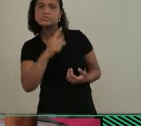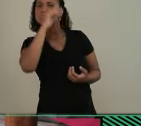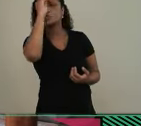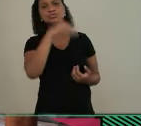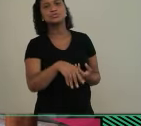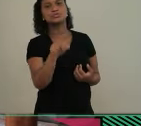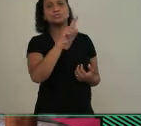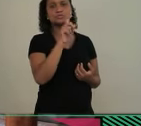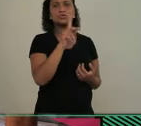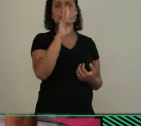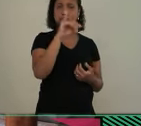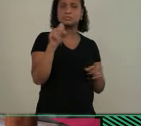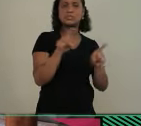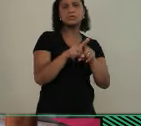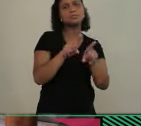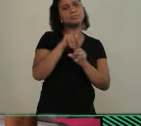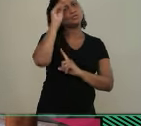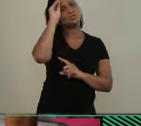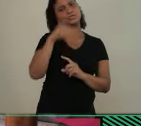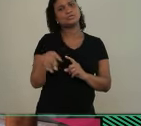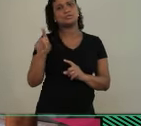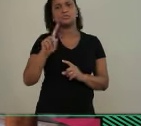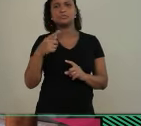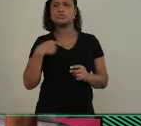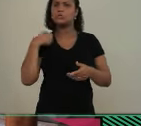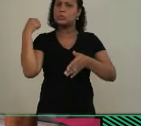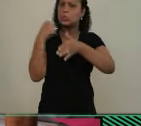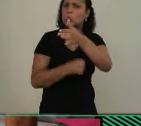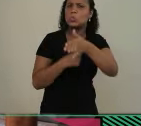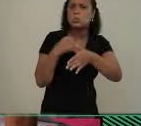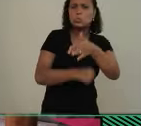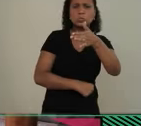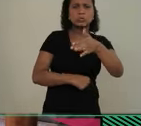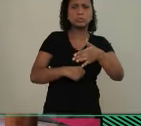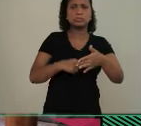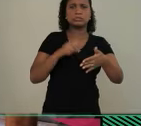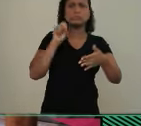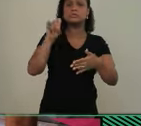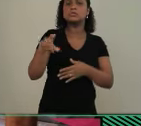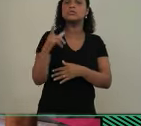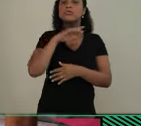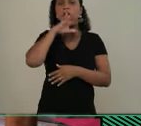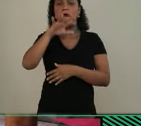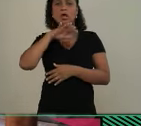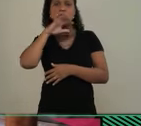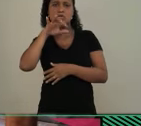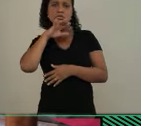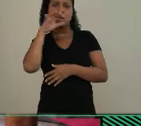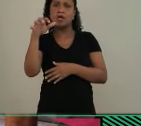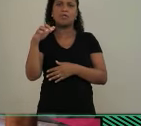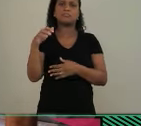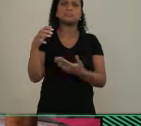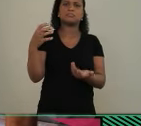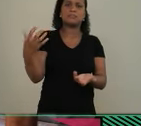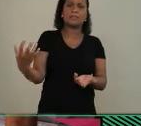pais também não desistam. Eu luto com um leão por dia